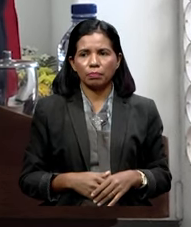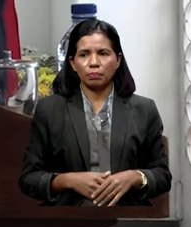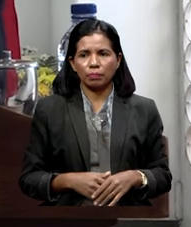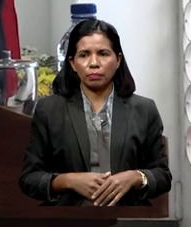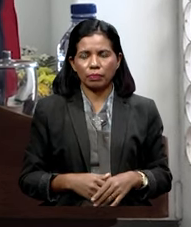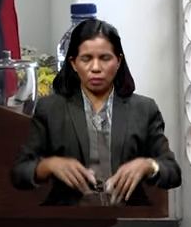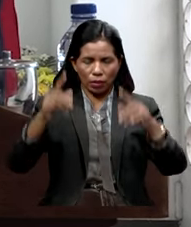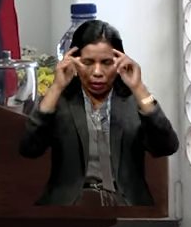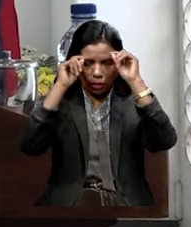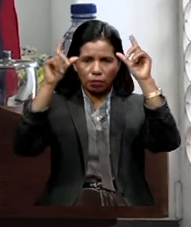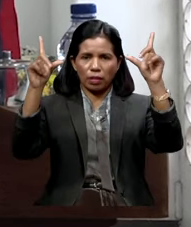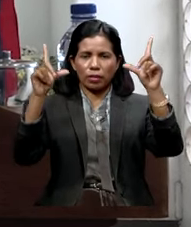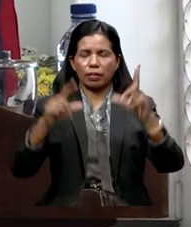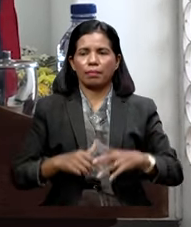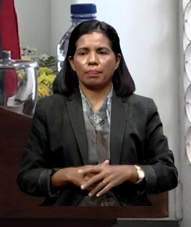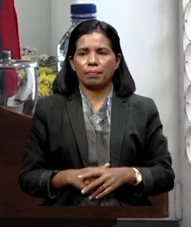Timor-Leste